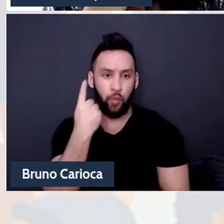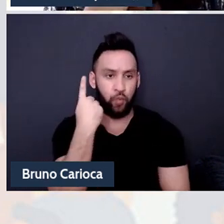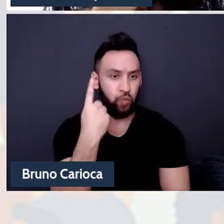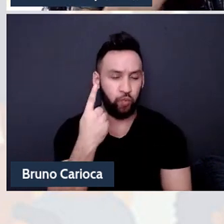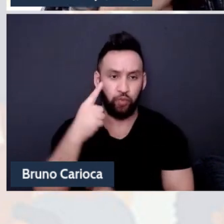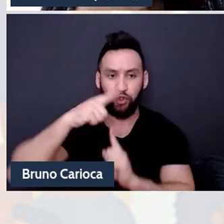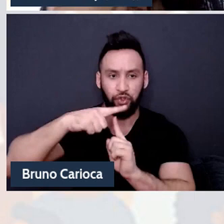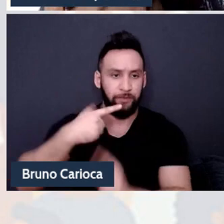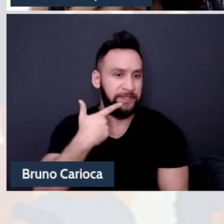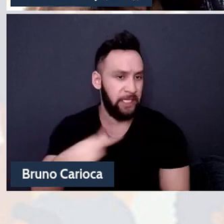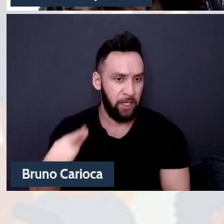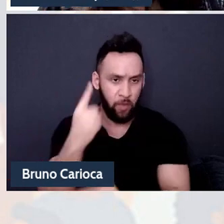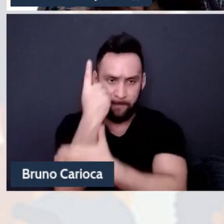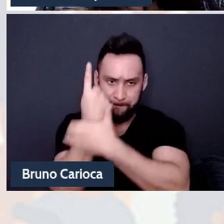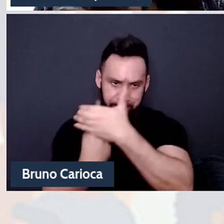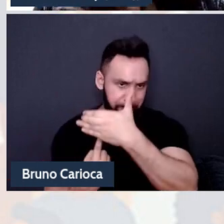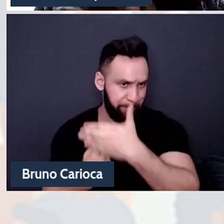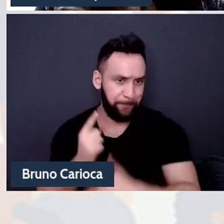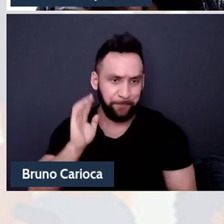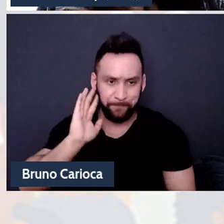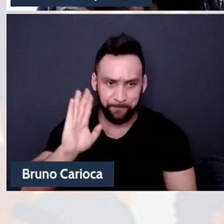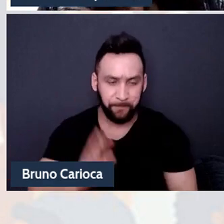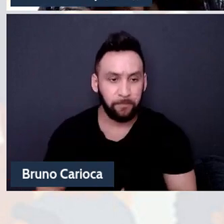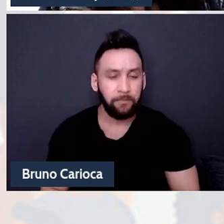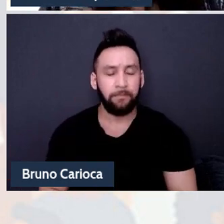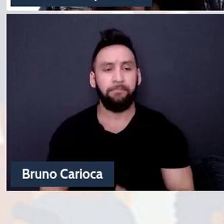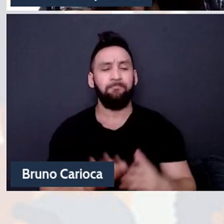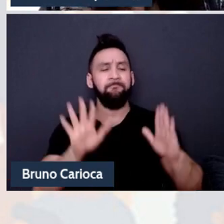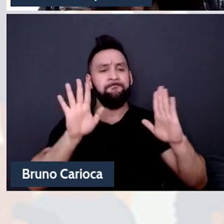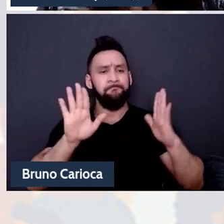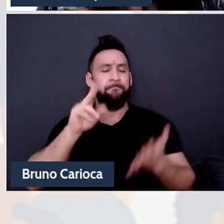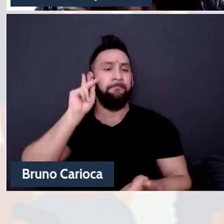né? Mas nessa guinada a gente tem